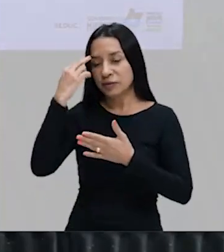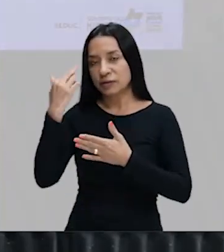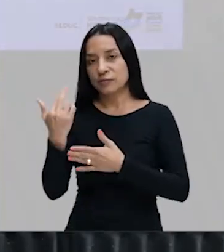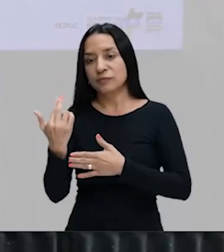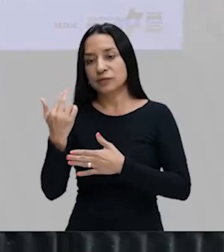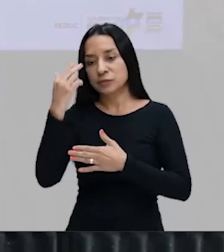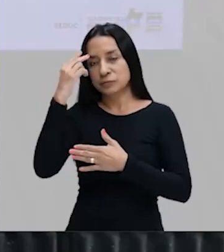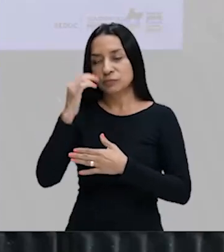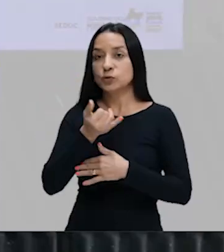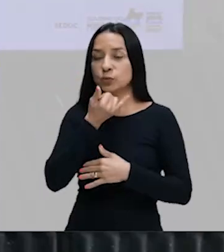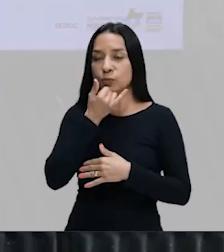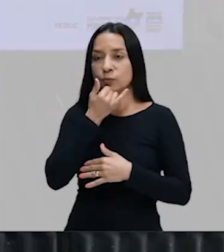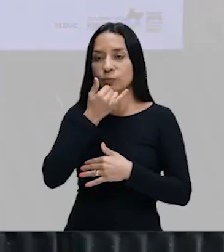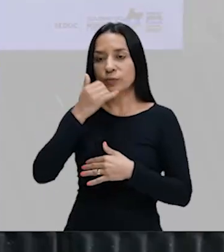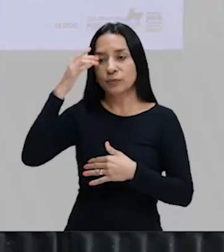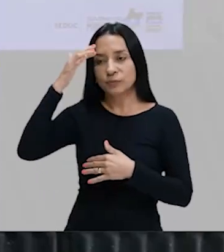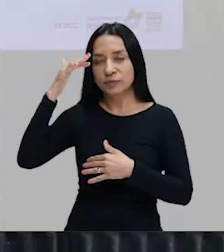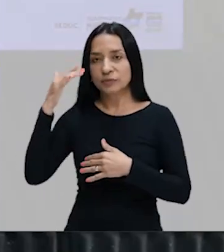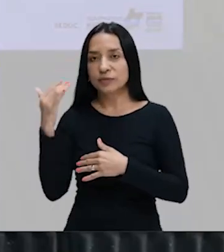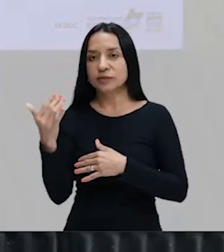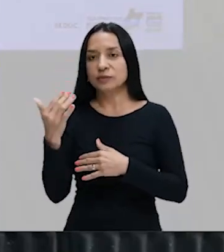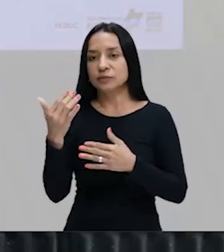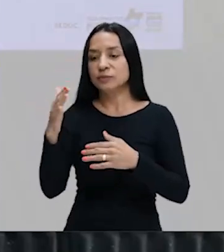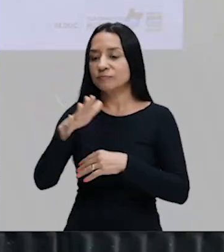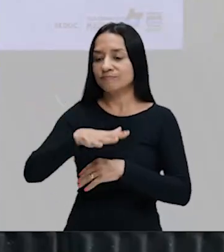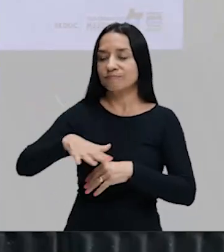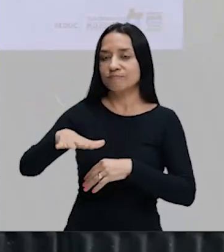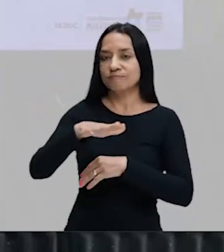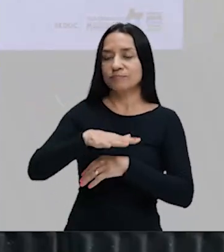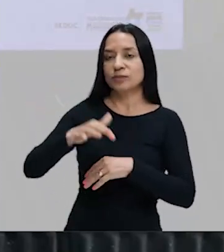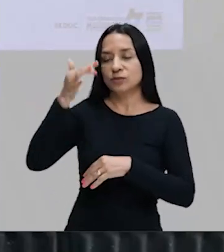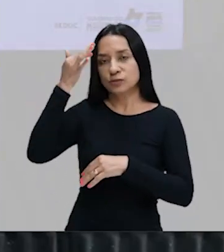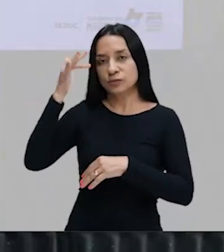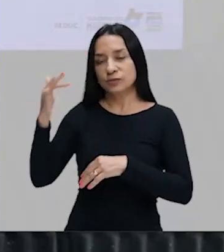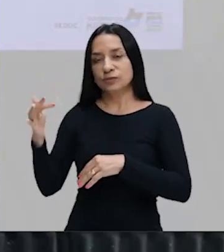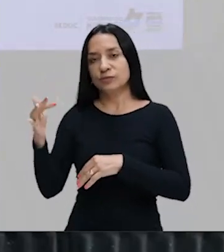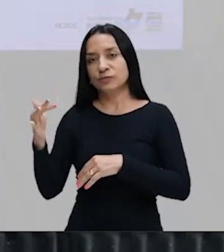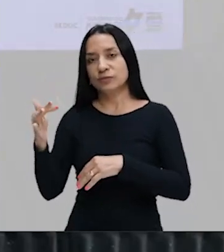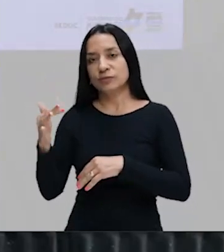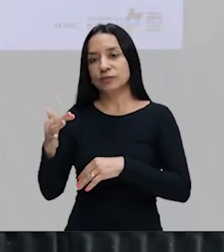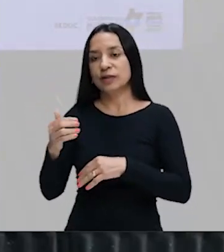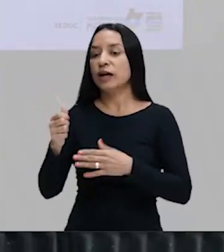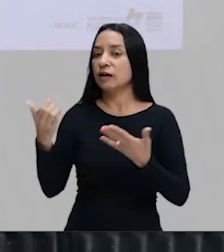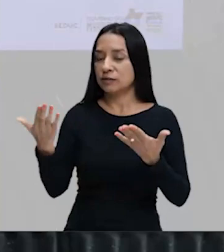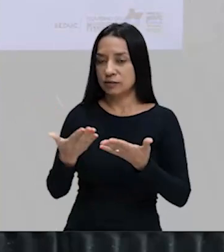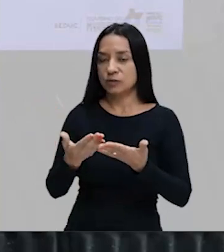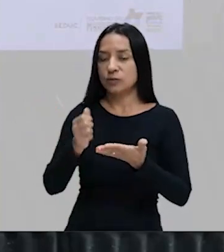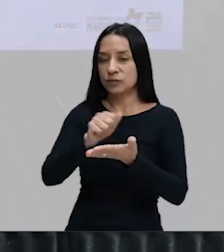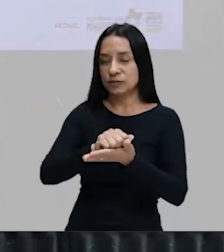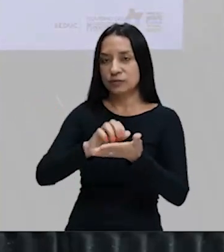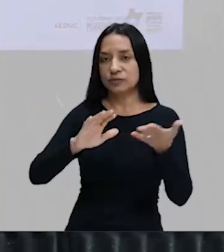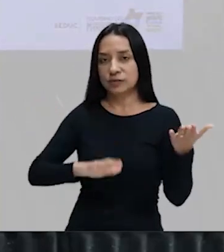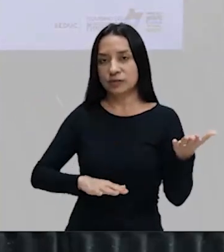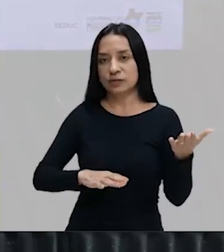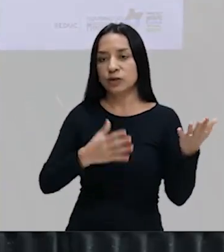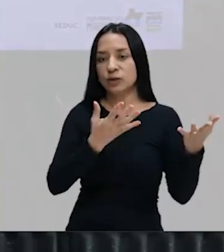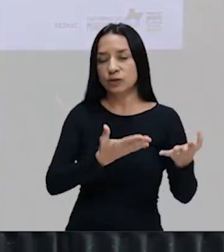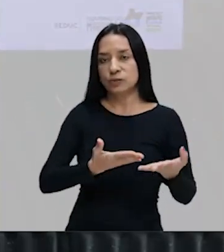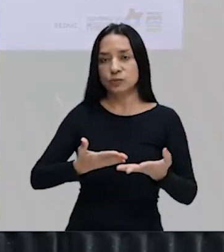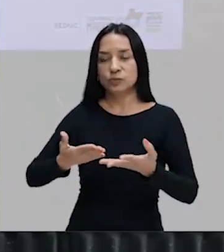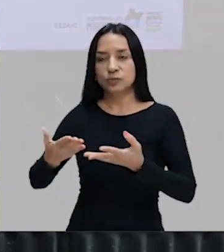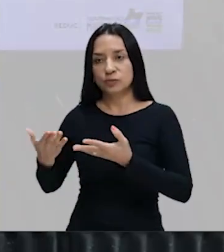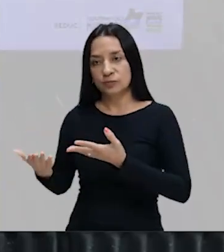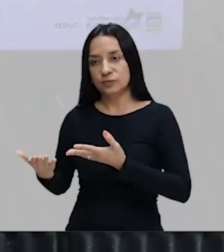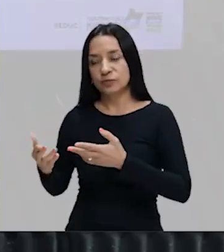temos a parte teórica, então eu te convido aí na plataforma Gonçalves Dias, aqui no nosso material, bonito. E